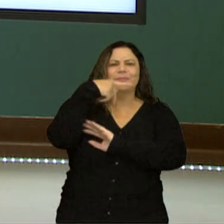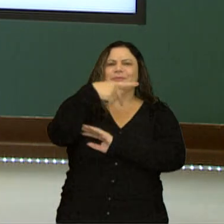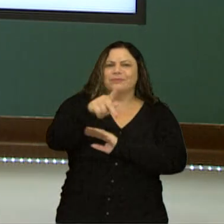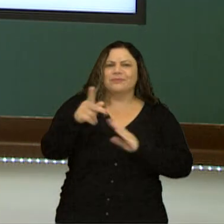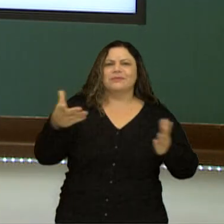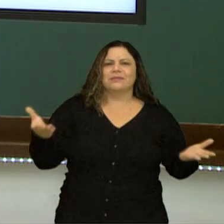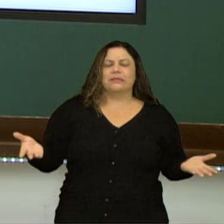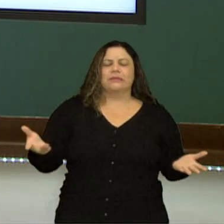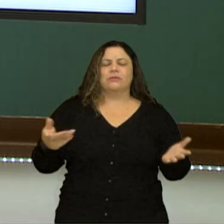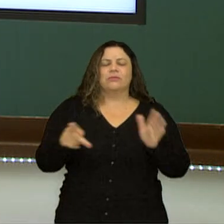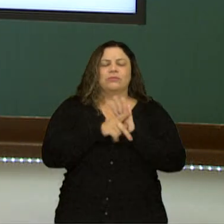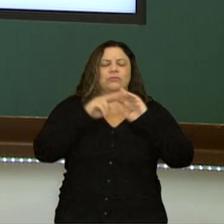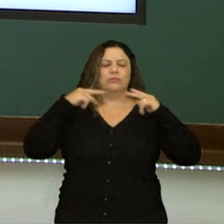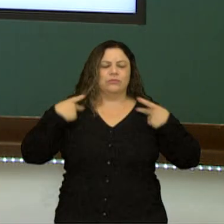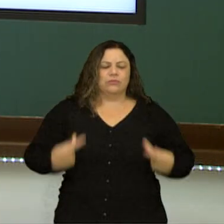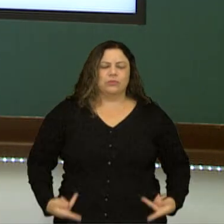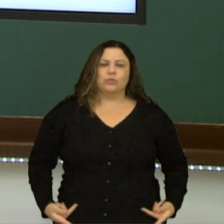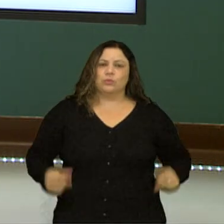ao ser humano, os direitos,